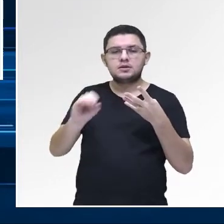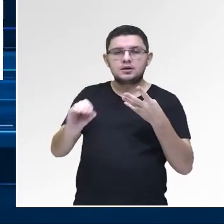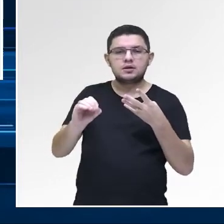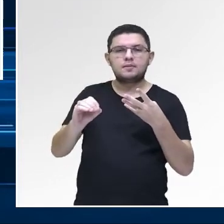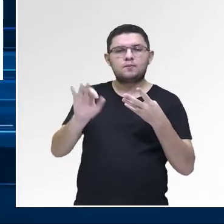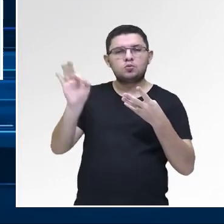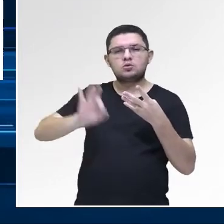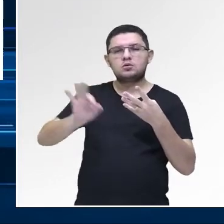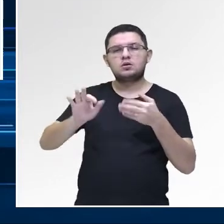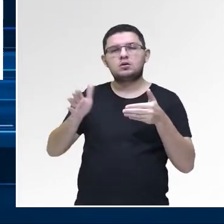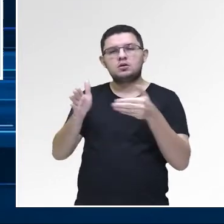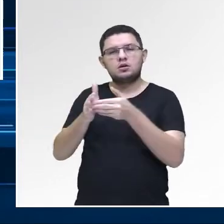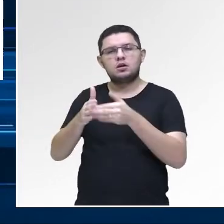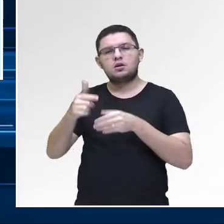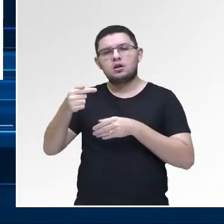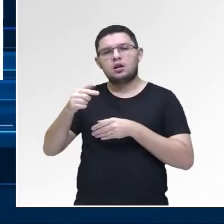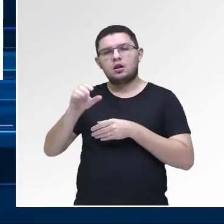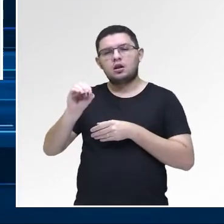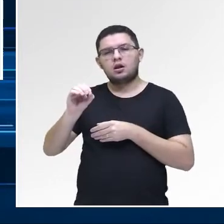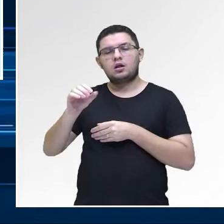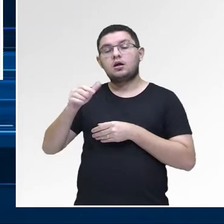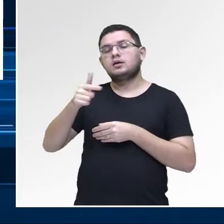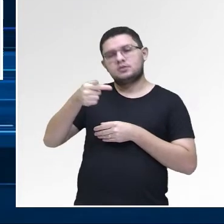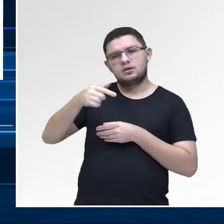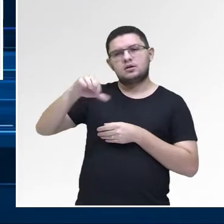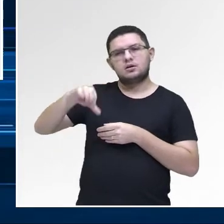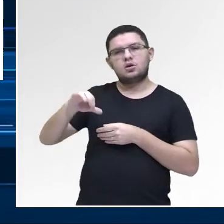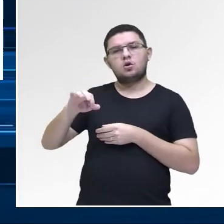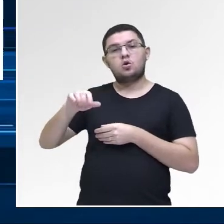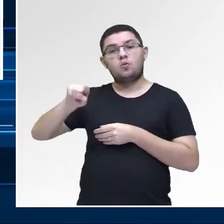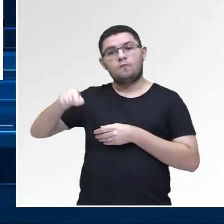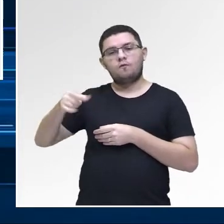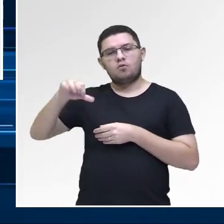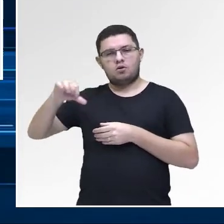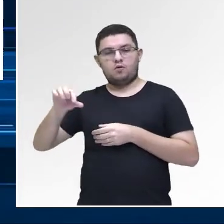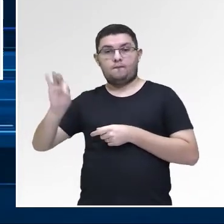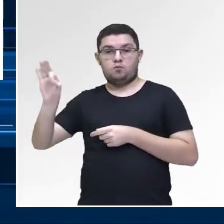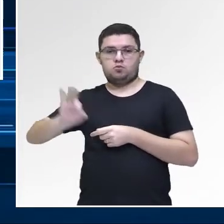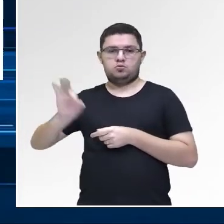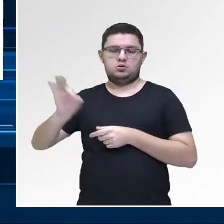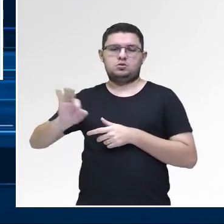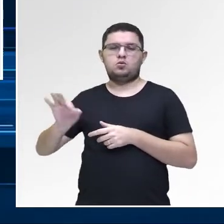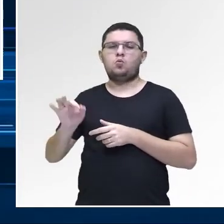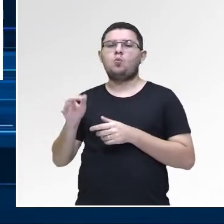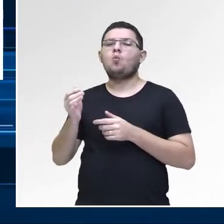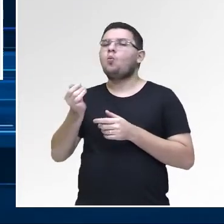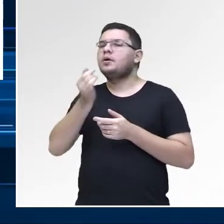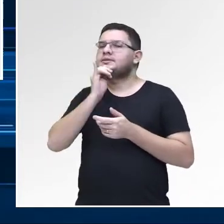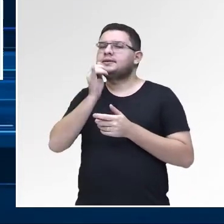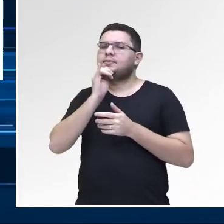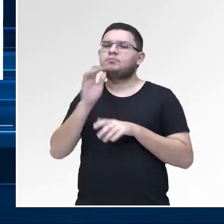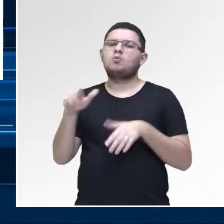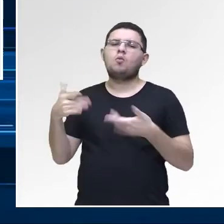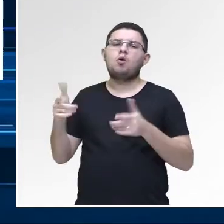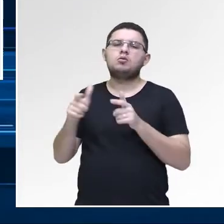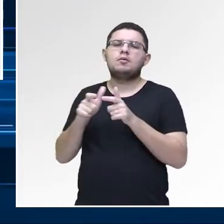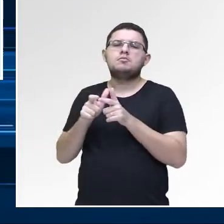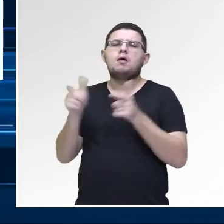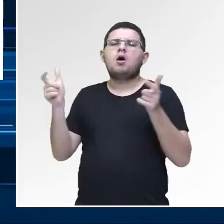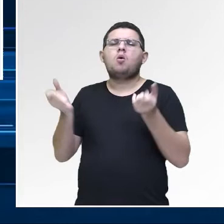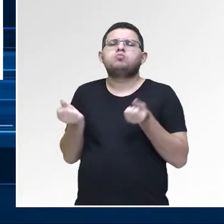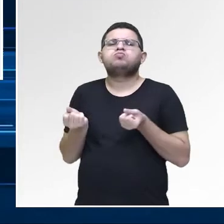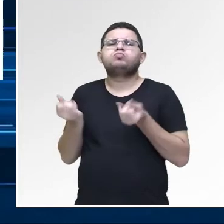79,9%, professora, quem seriam aí os exemplos, né, de maior concentração